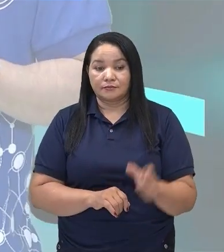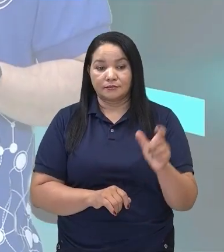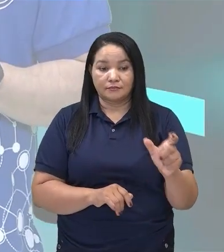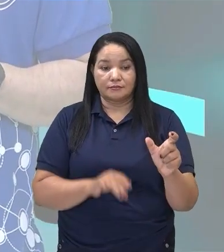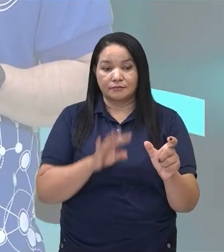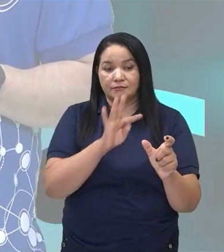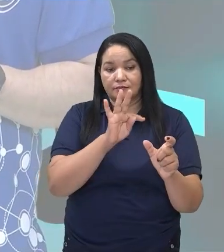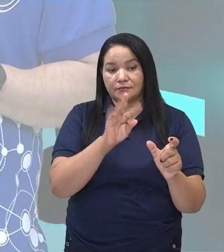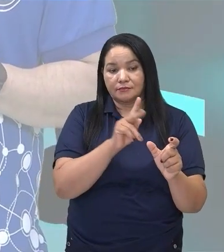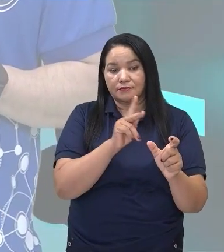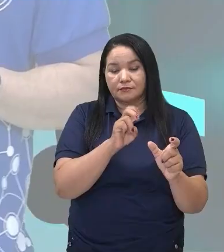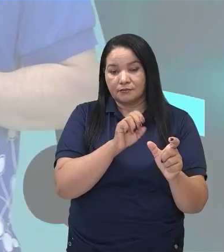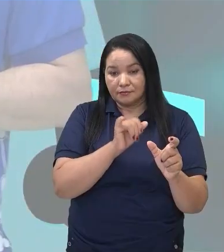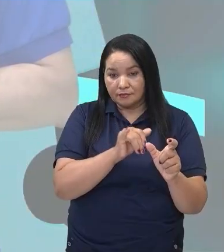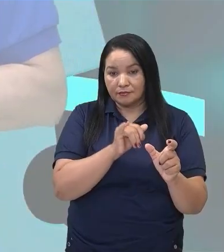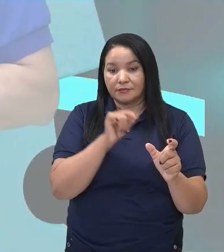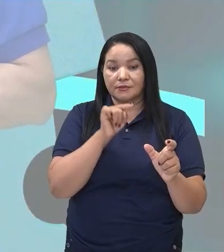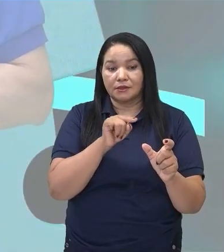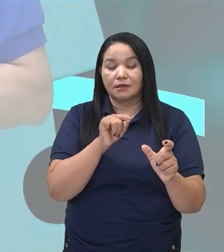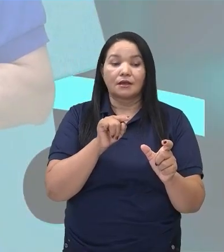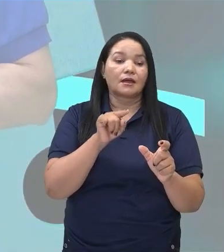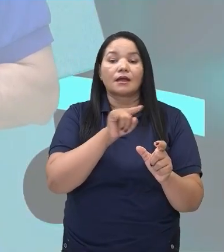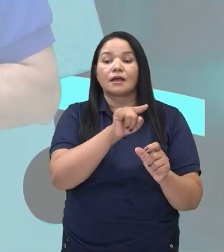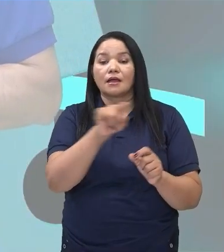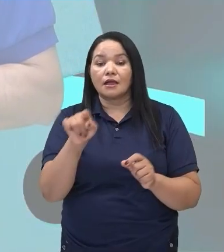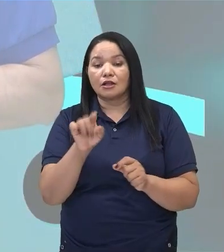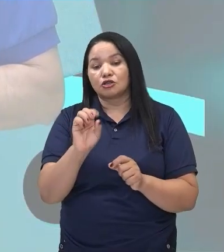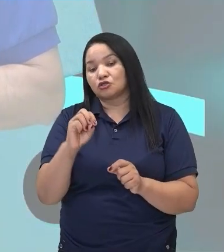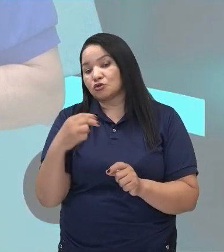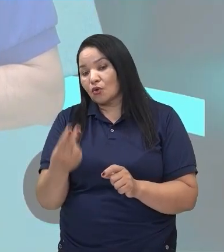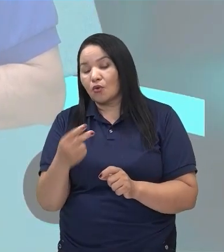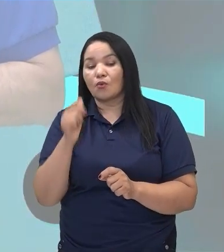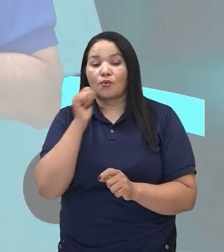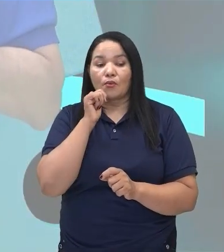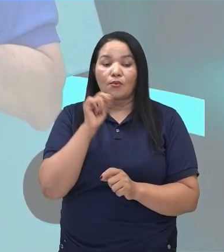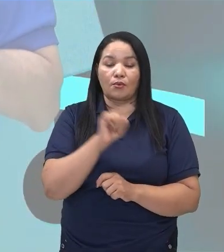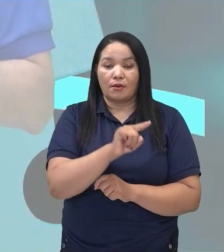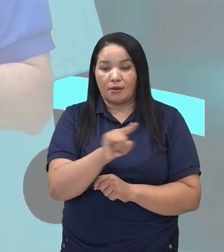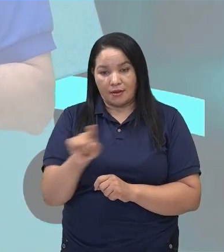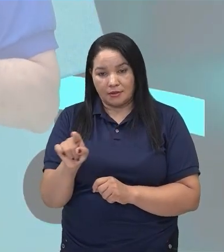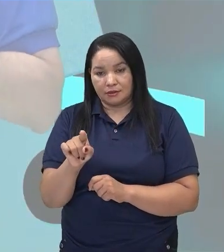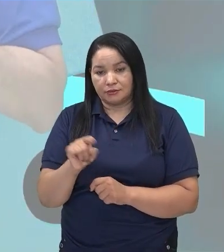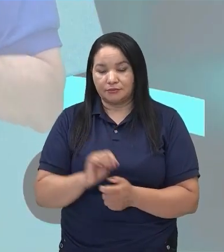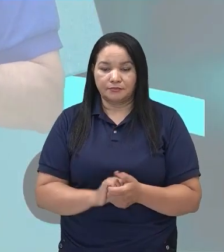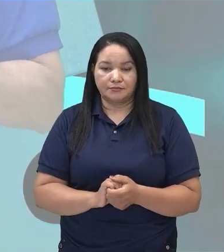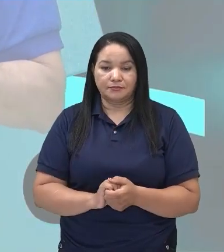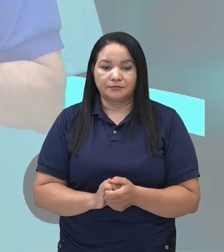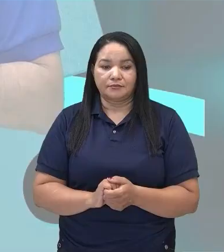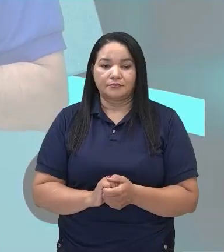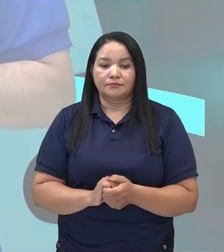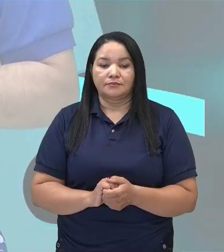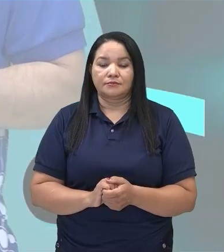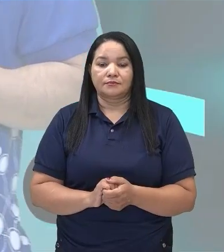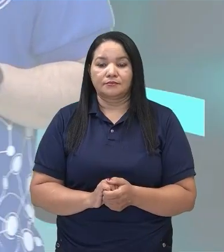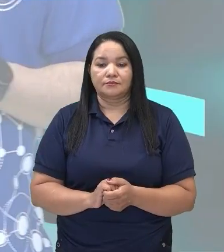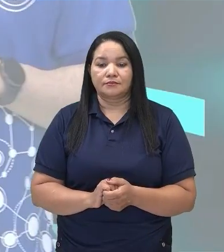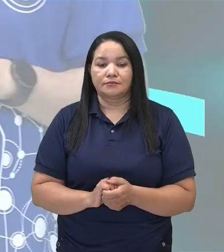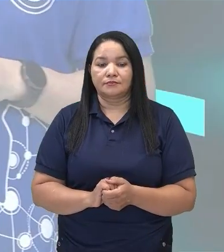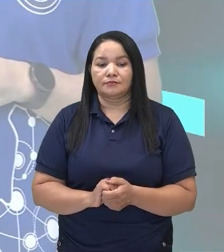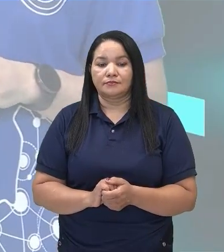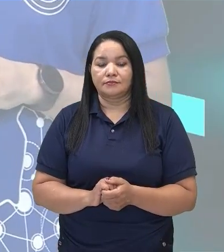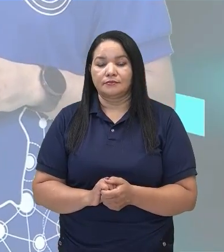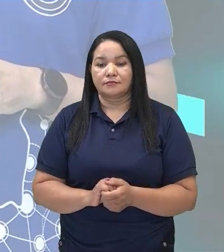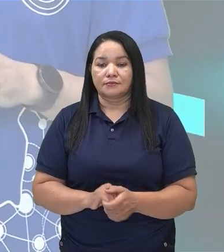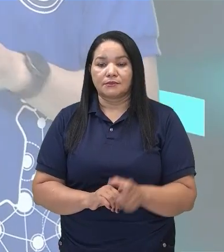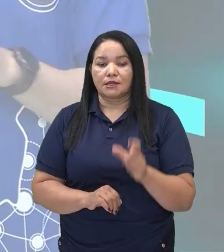They continua sendo o mesmo tanto para eles quanto para elas, tá? They significa eles ou elas. Are